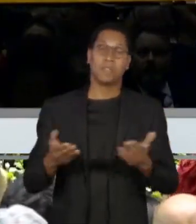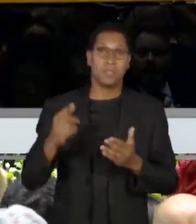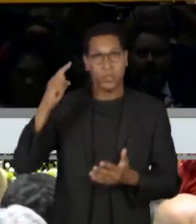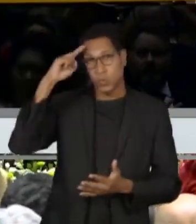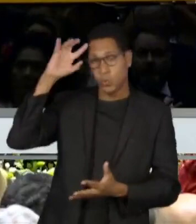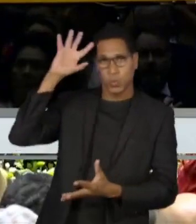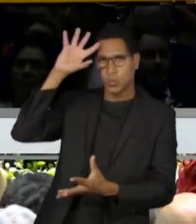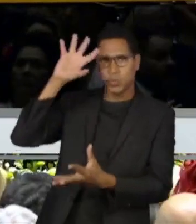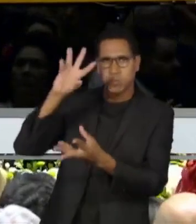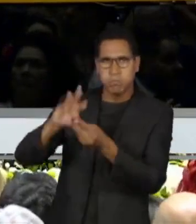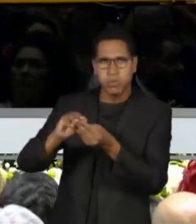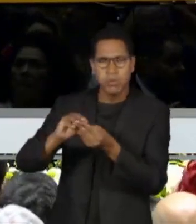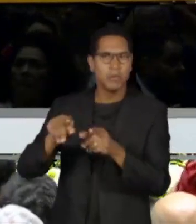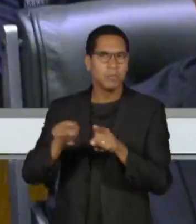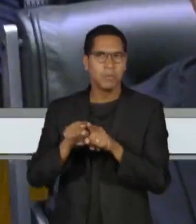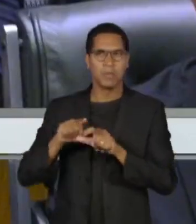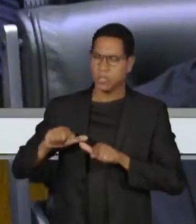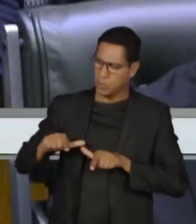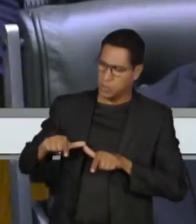Compreendi desde o início da jornada